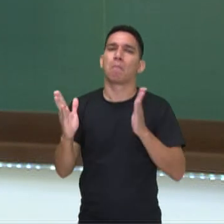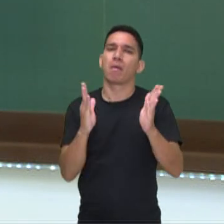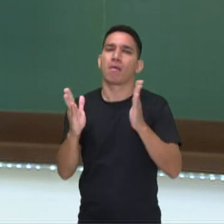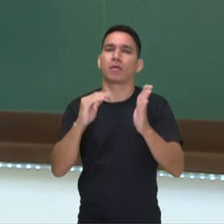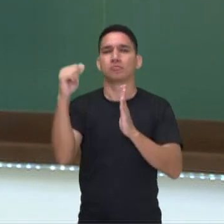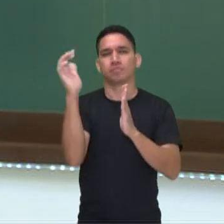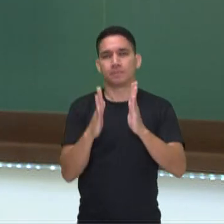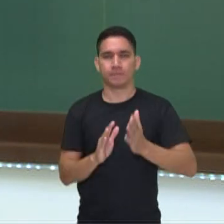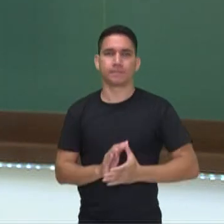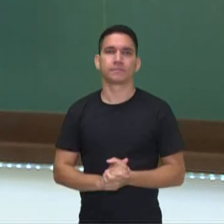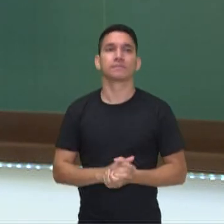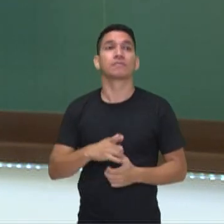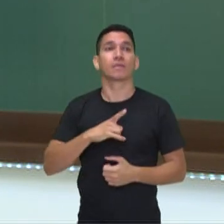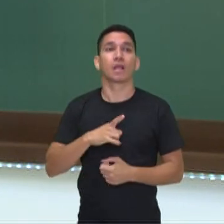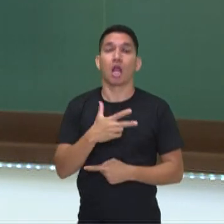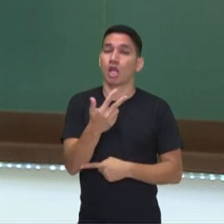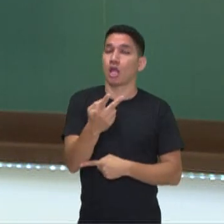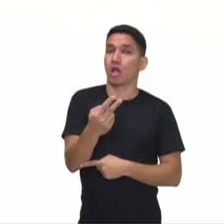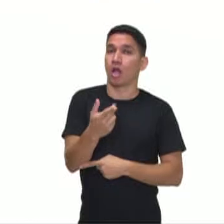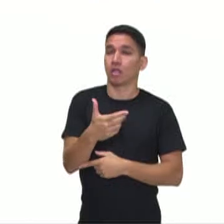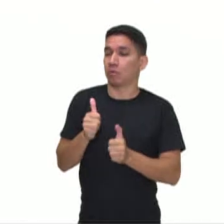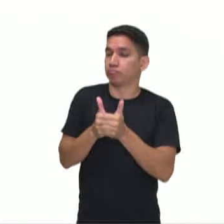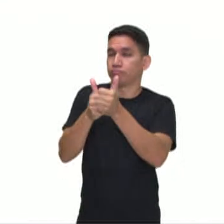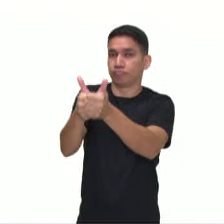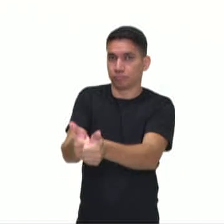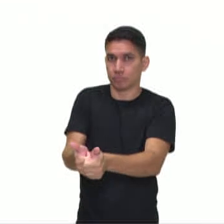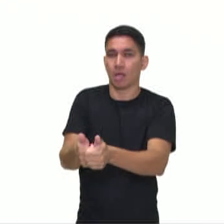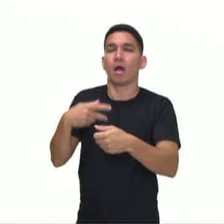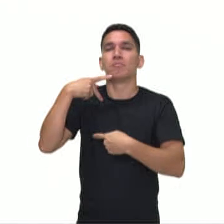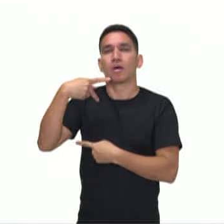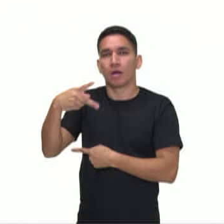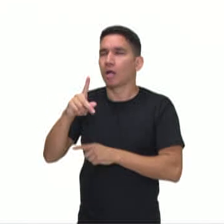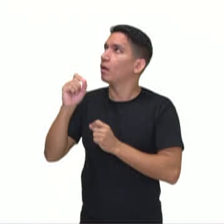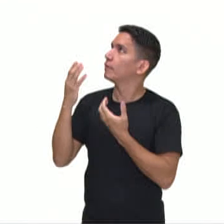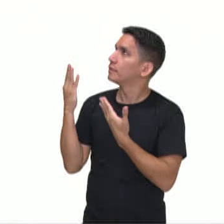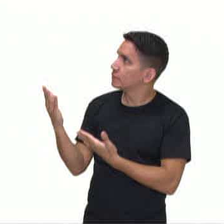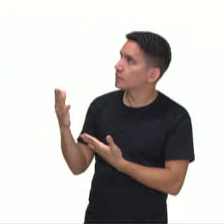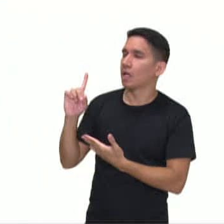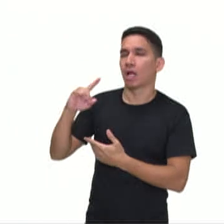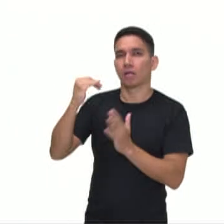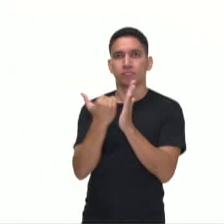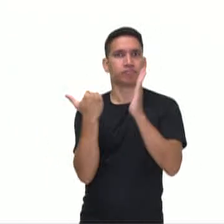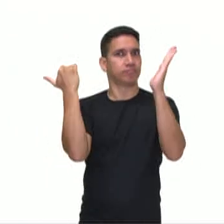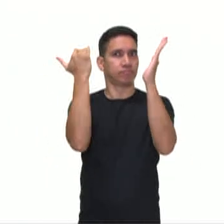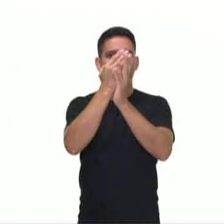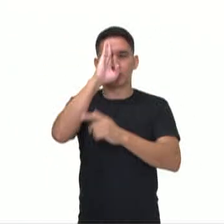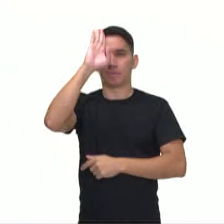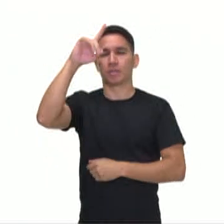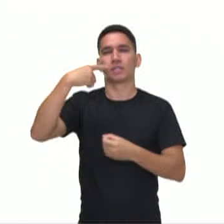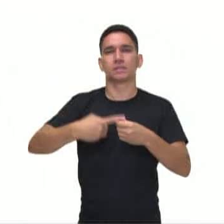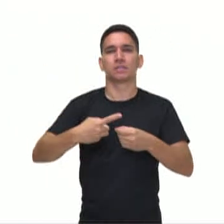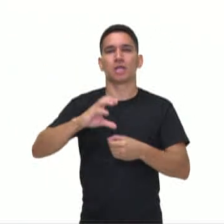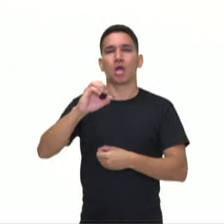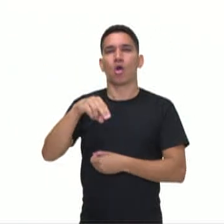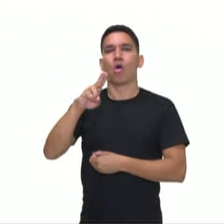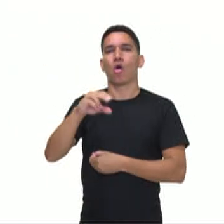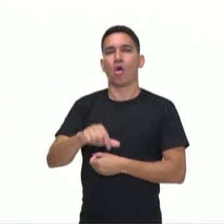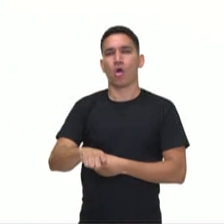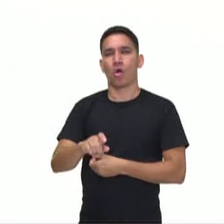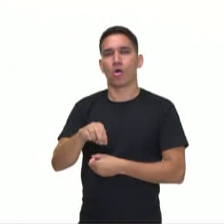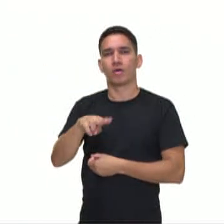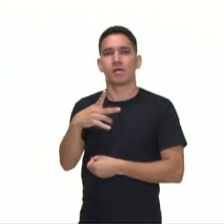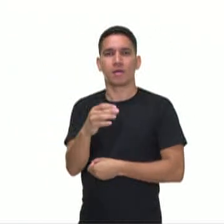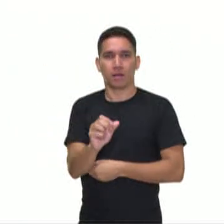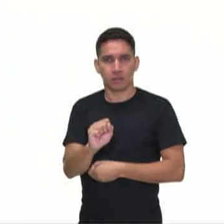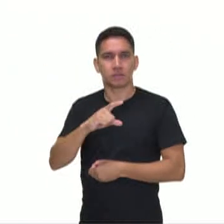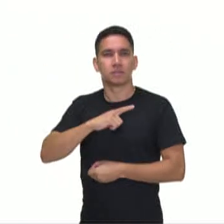né? Então a gente tem os 12 profetas, né? A obra máxima do Aleijadinho está lá em Congonhas, entre 1800 e 1805,